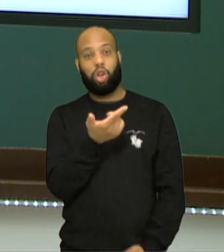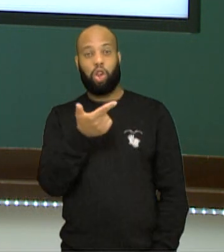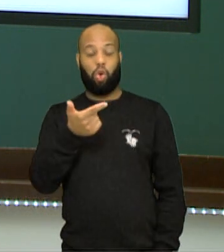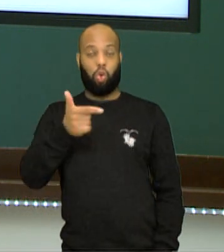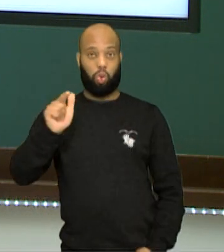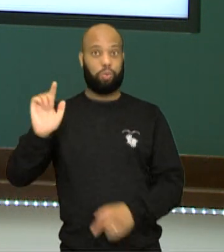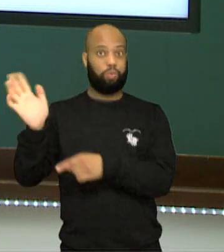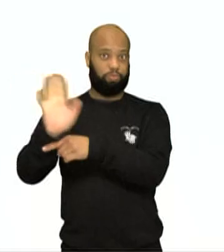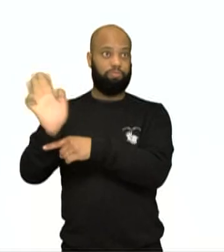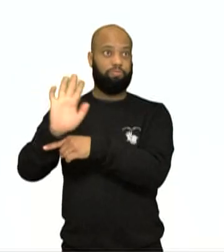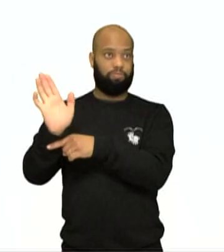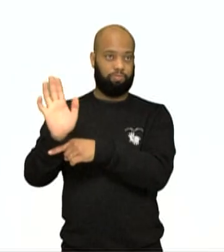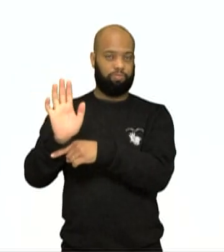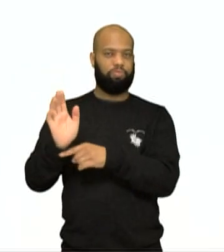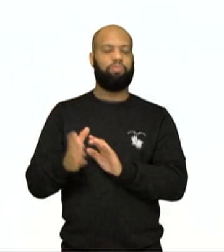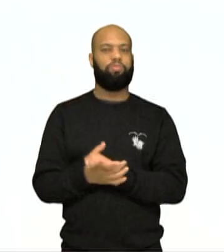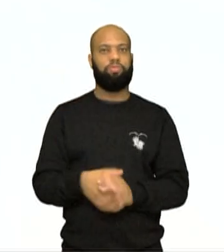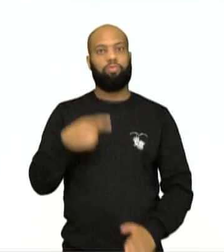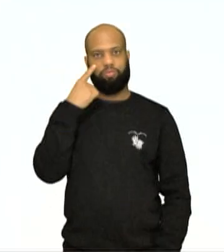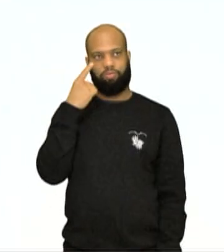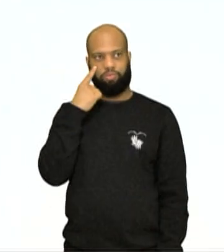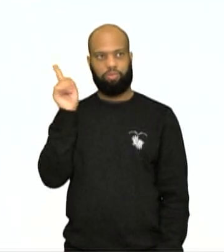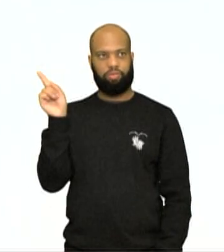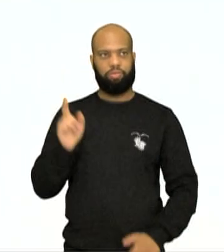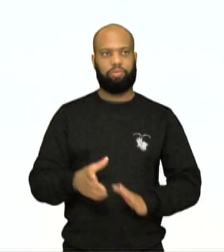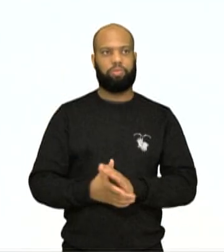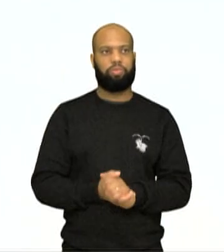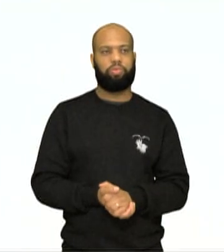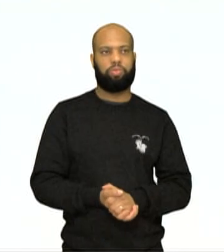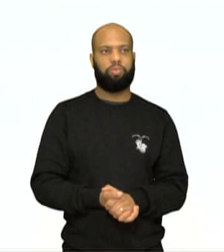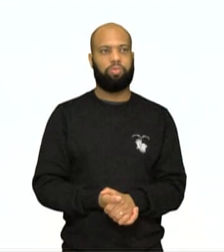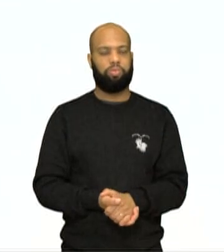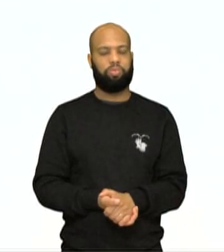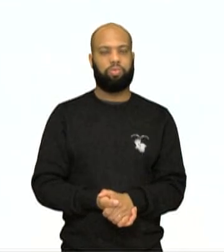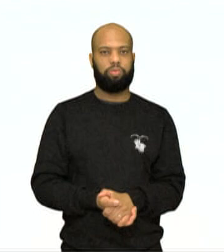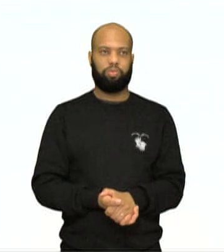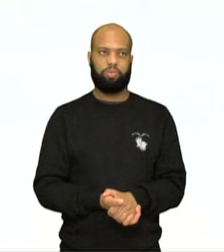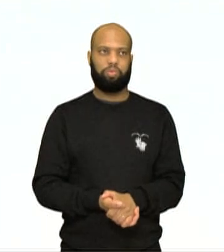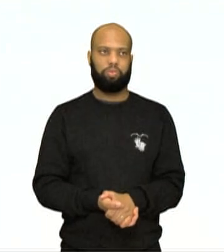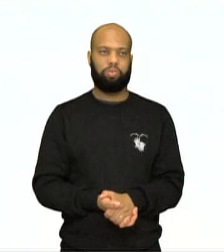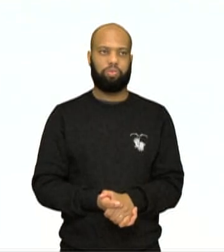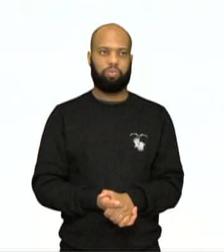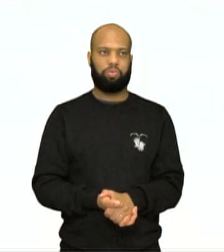machixe da companhia Belle Époque, lá do Rio de Janeiro, que a gente vai botar.